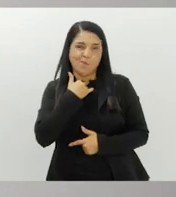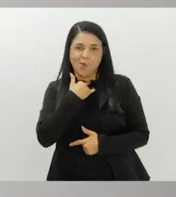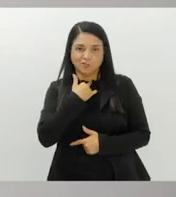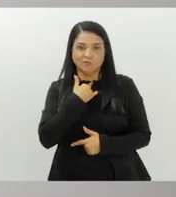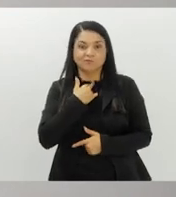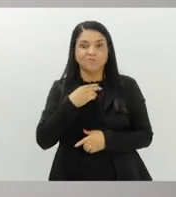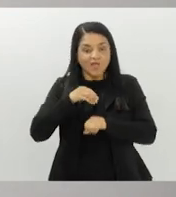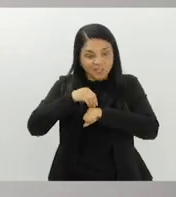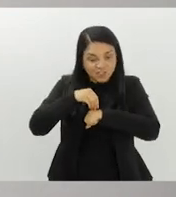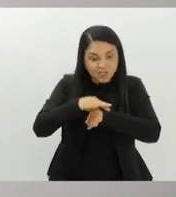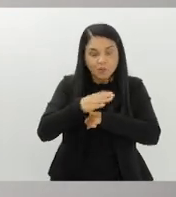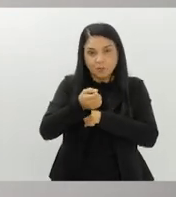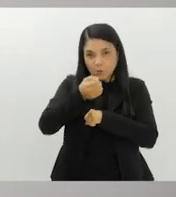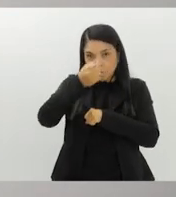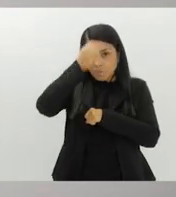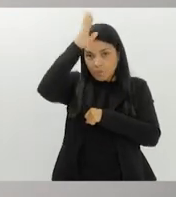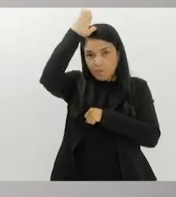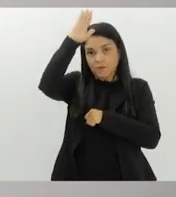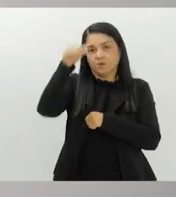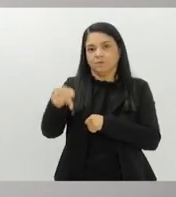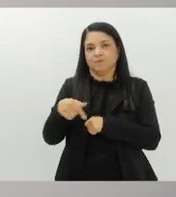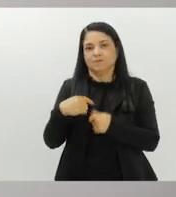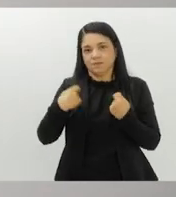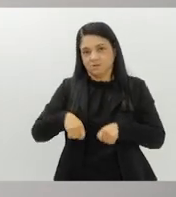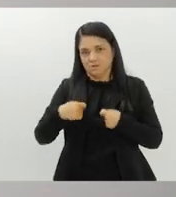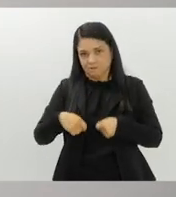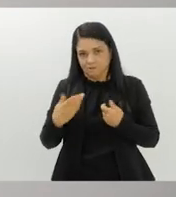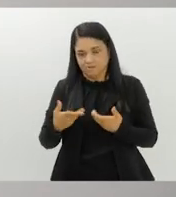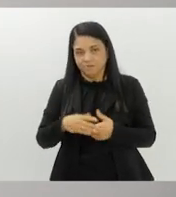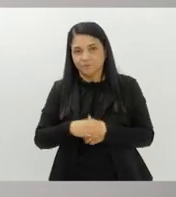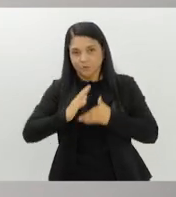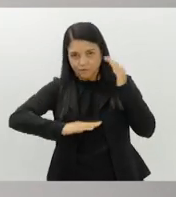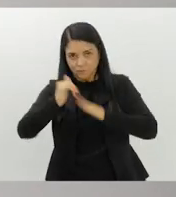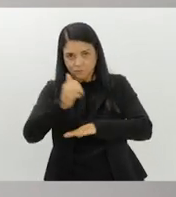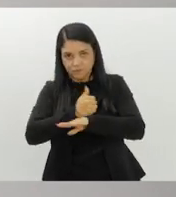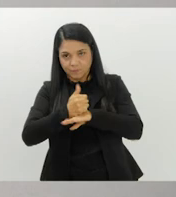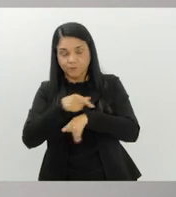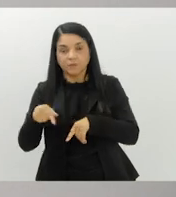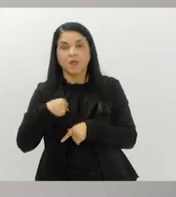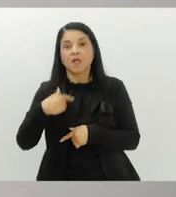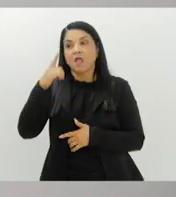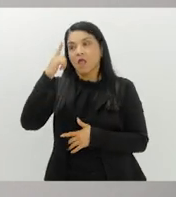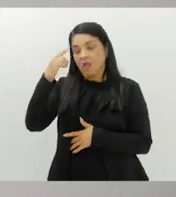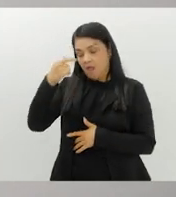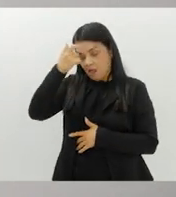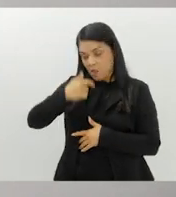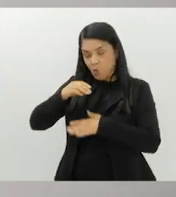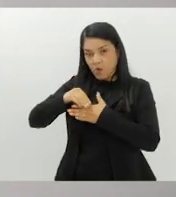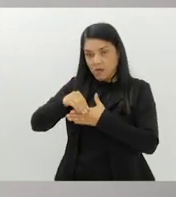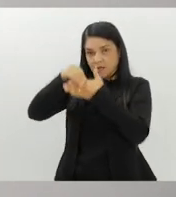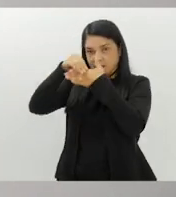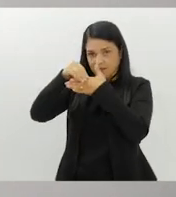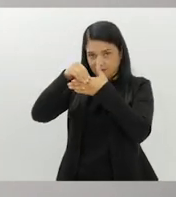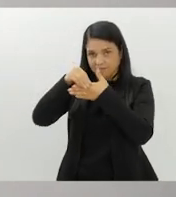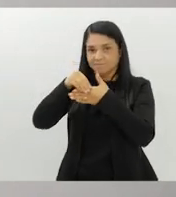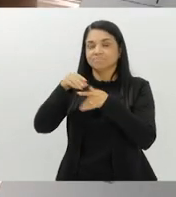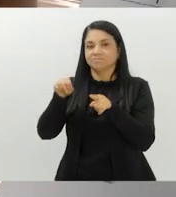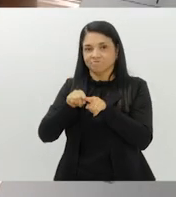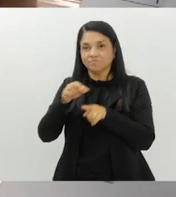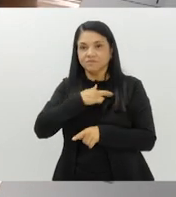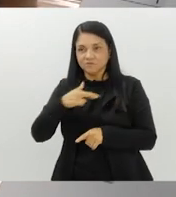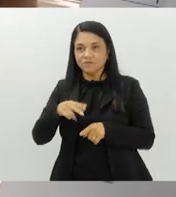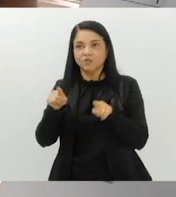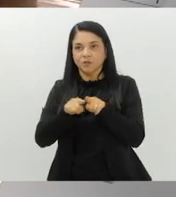bombeiro. Desculpe só ter seu comentário. Eu, além de líder religioso, sou coronel do Corpo de Bombeiros. Então,